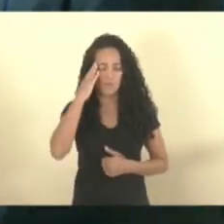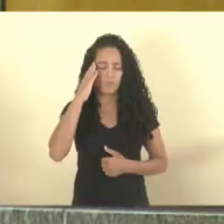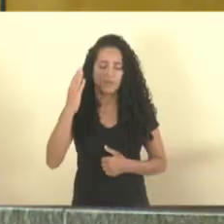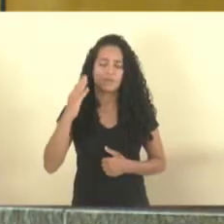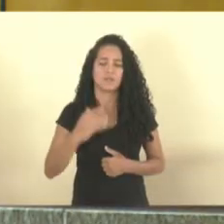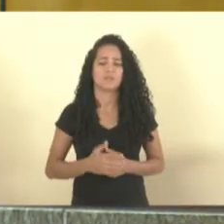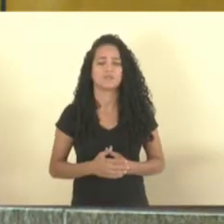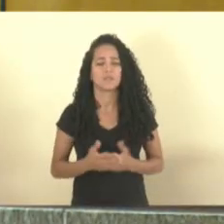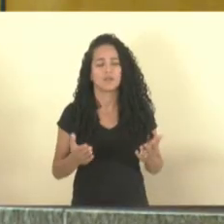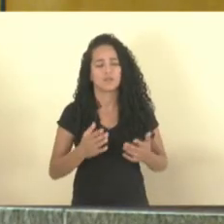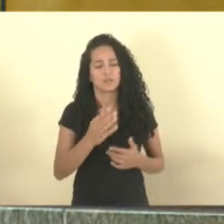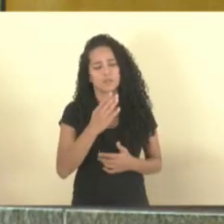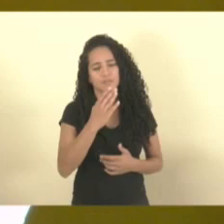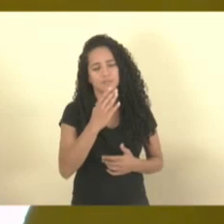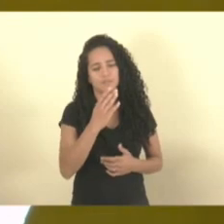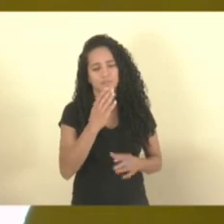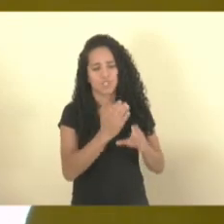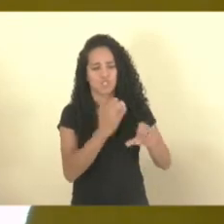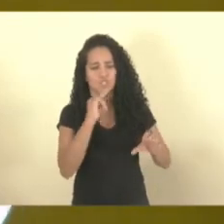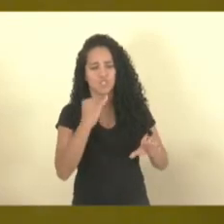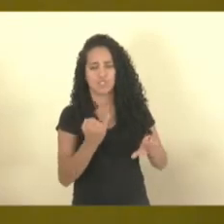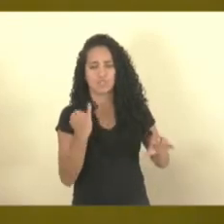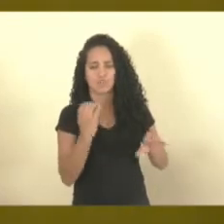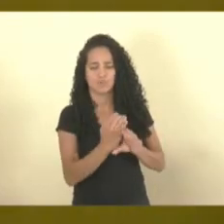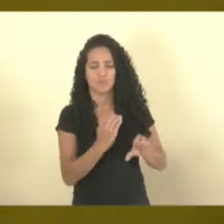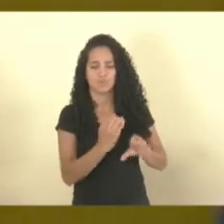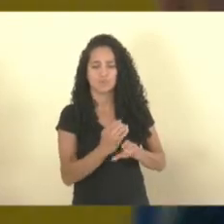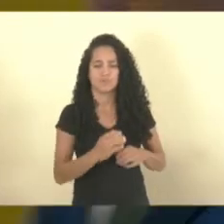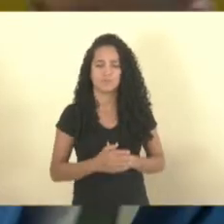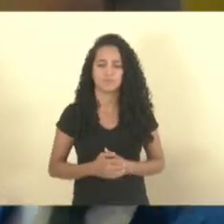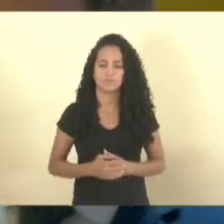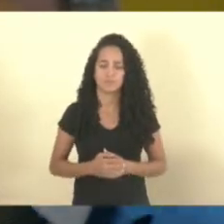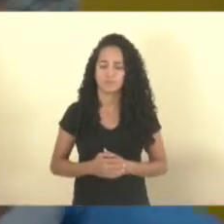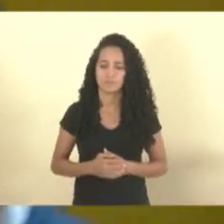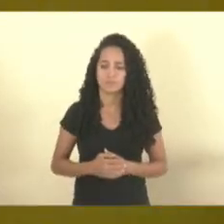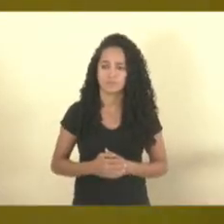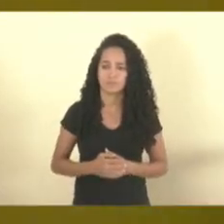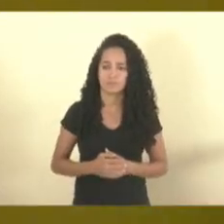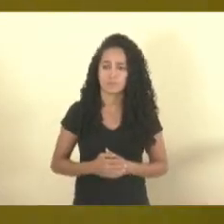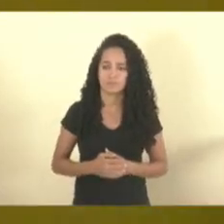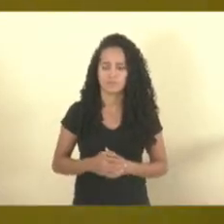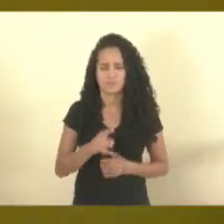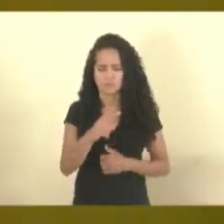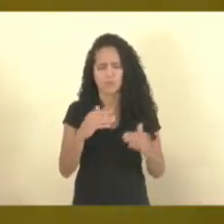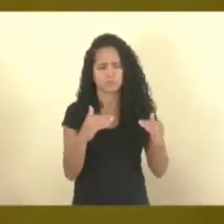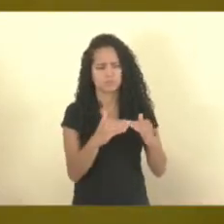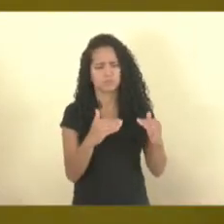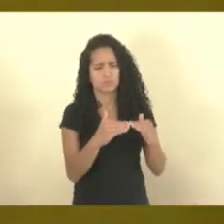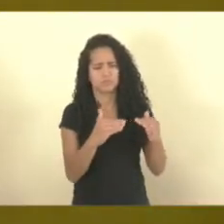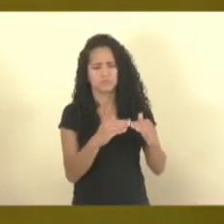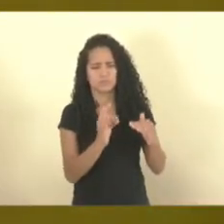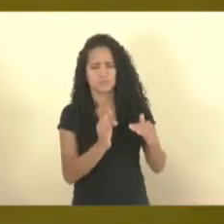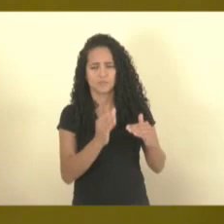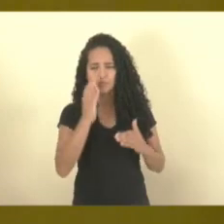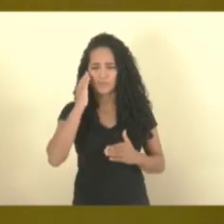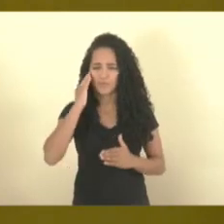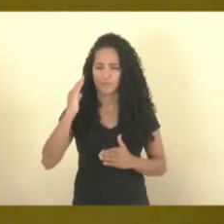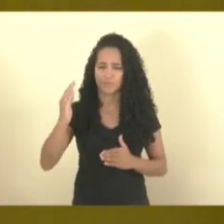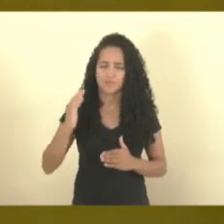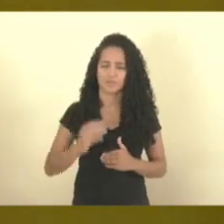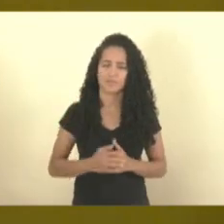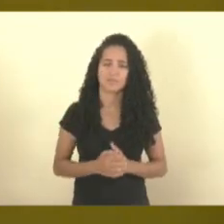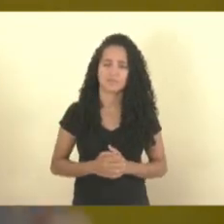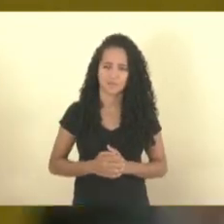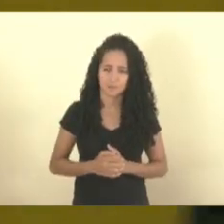relator. Deputado Engenheiro José Esmeraldo. Depois dessa de senhor, eu estou com Vossa Excelência. Obrigado, deputado Engenheiro